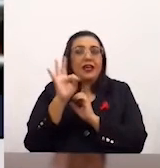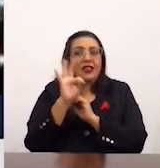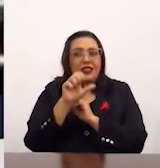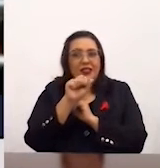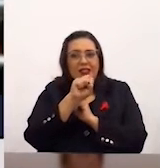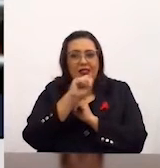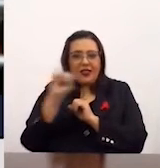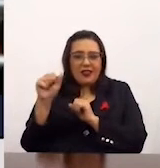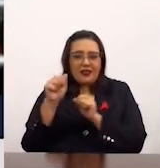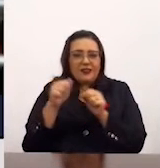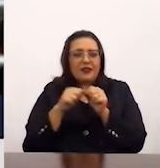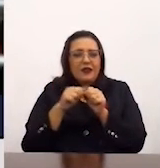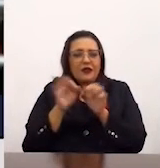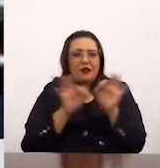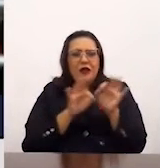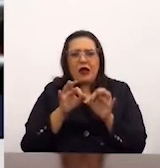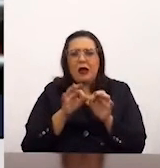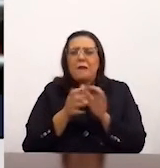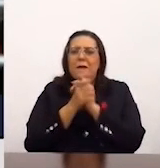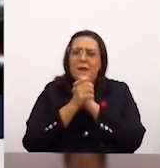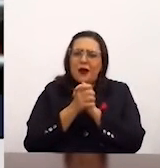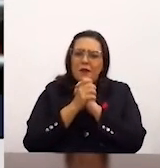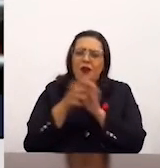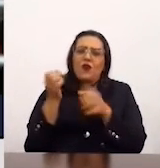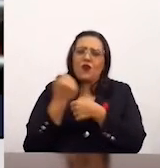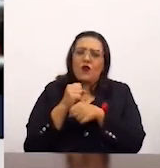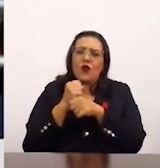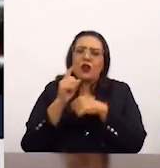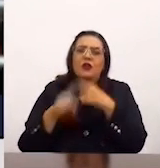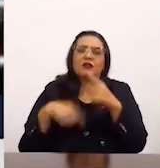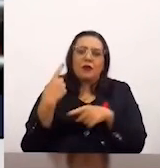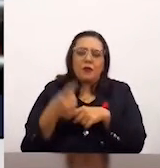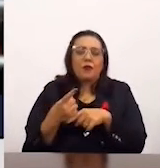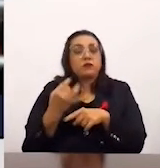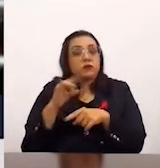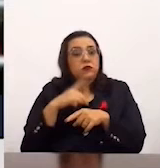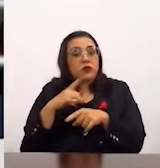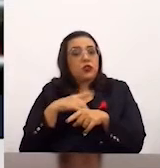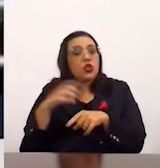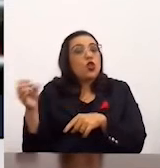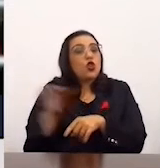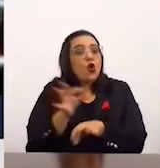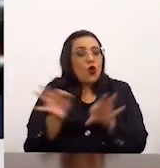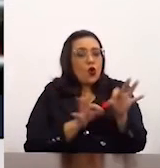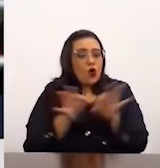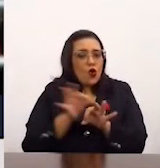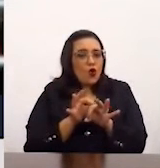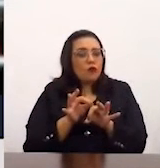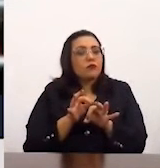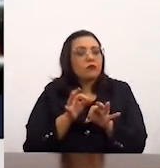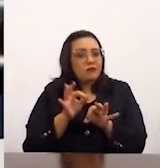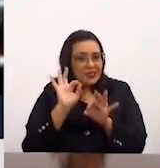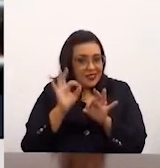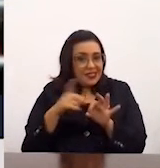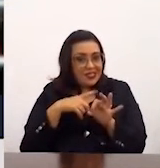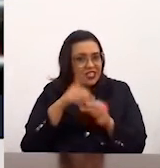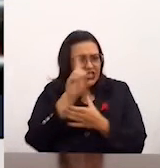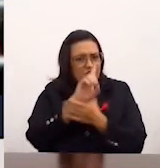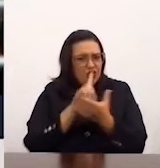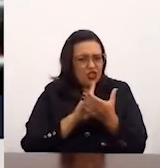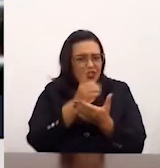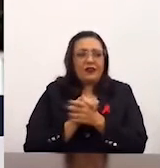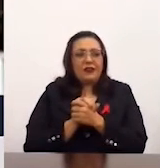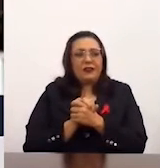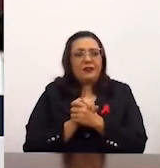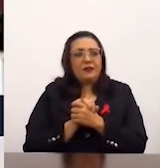Parabéns, Votuporanga, que eu não tenho dúvida. E após a votação desse novo plano diretor, vamos ter aí um desenvolvimento